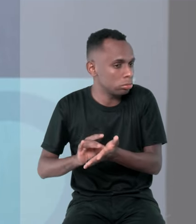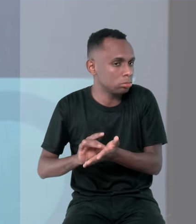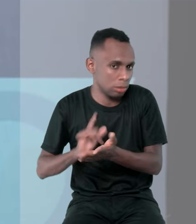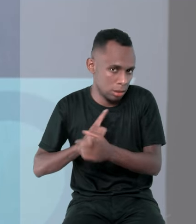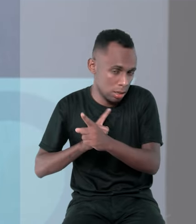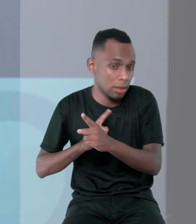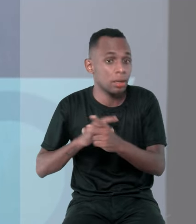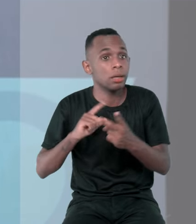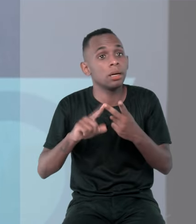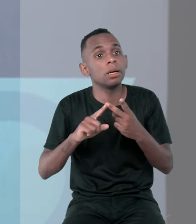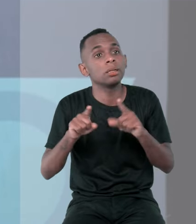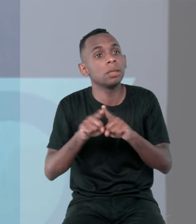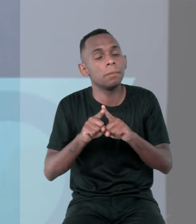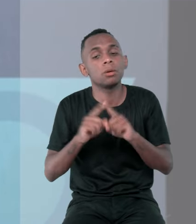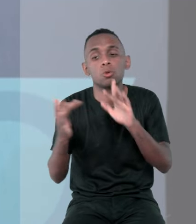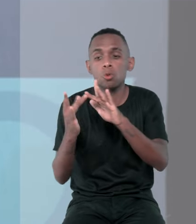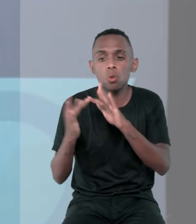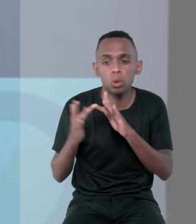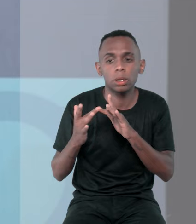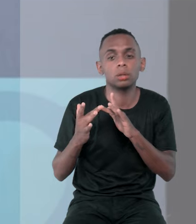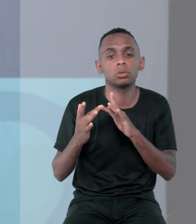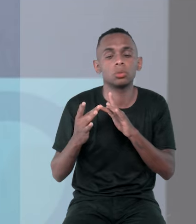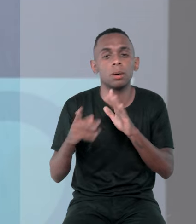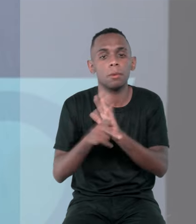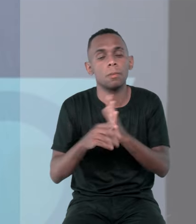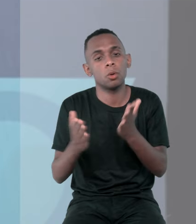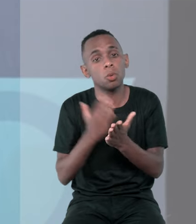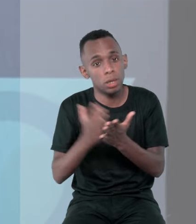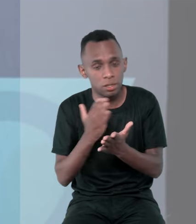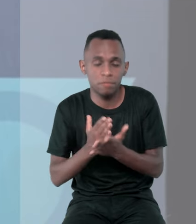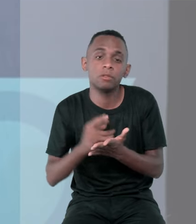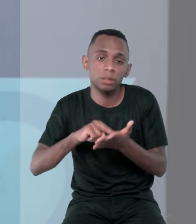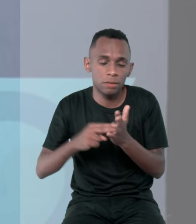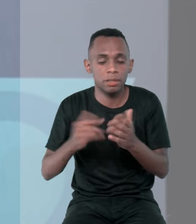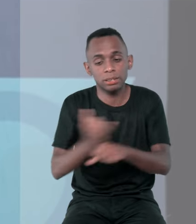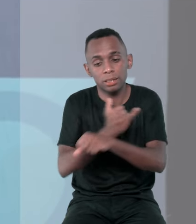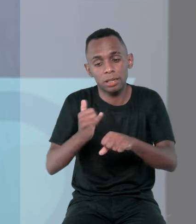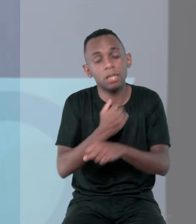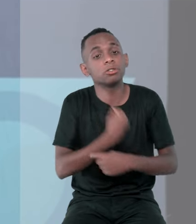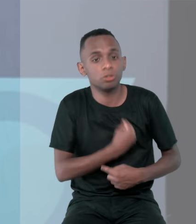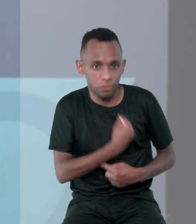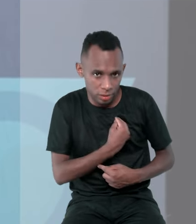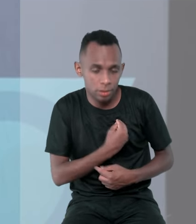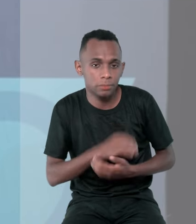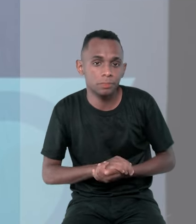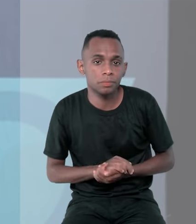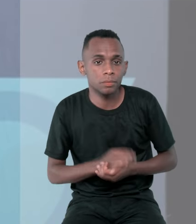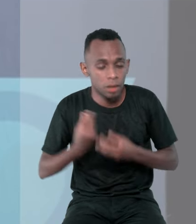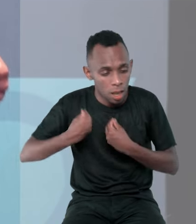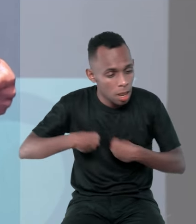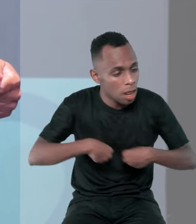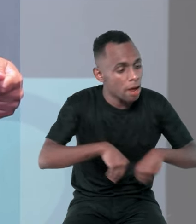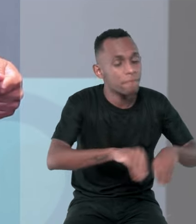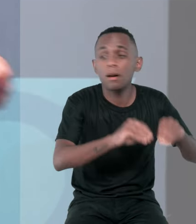Segundo, a convivência com o livro. Conviver com o livro é um modo de vida. É um modo de viver. Carregar o livro para um lado e